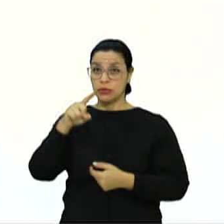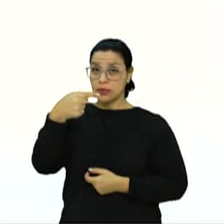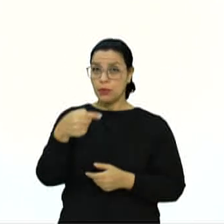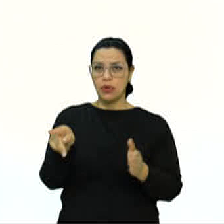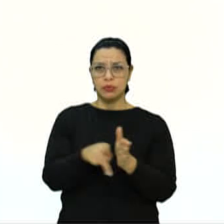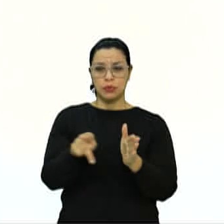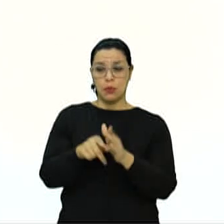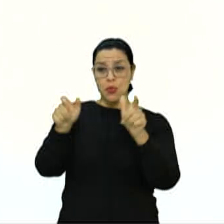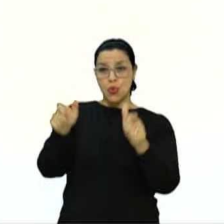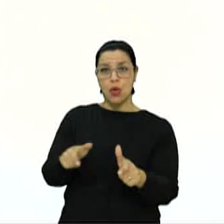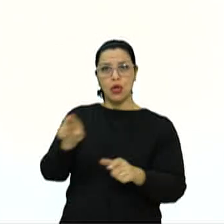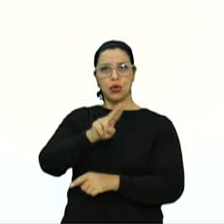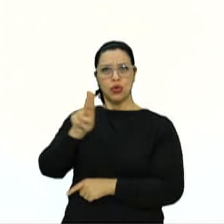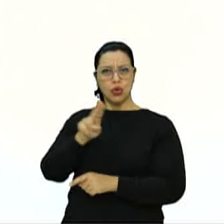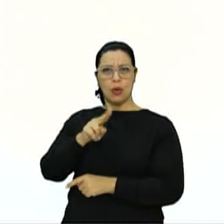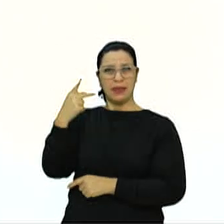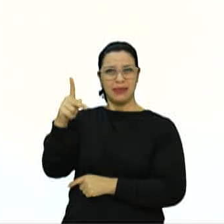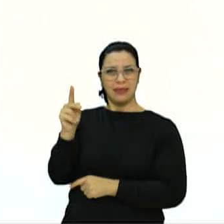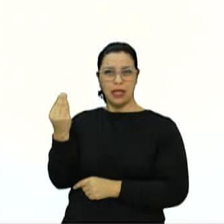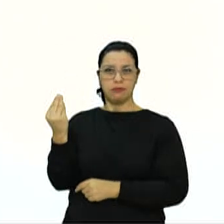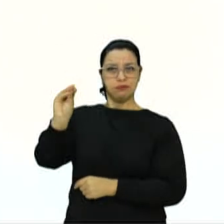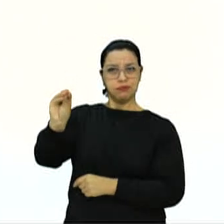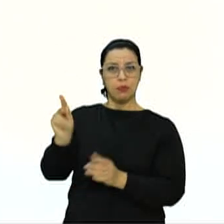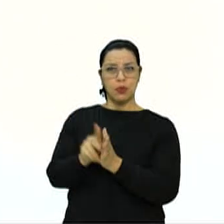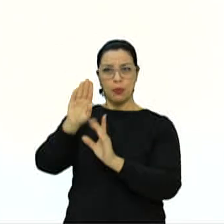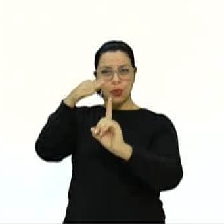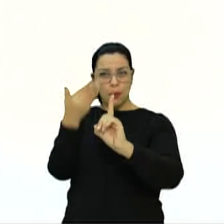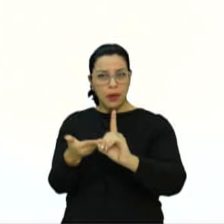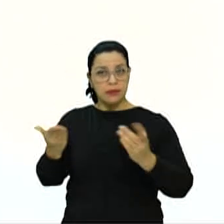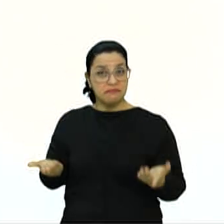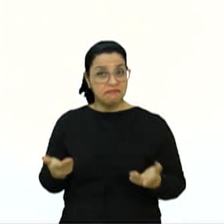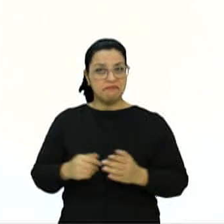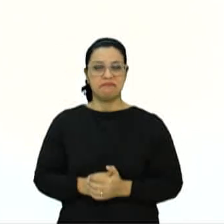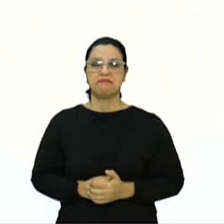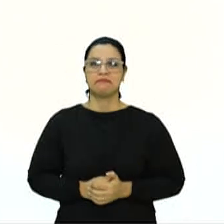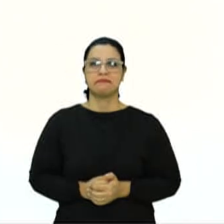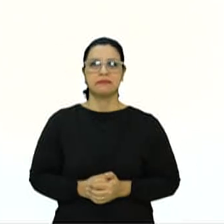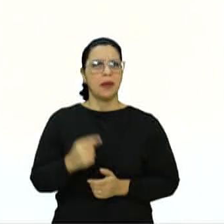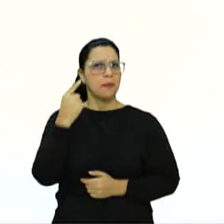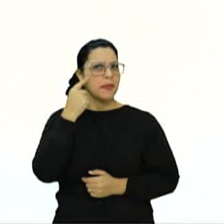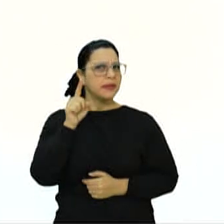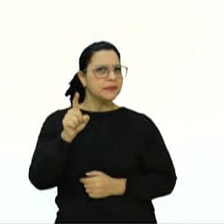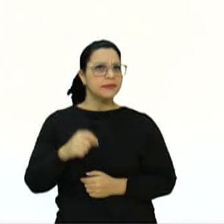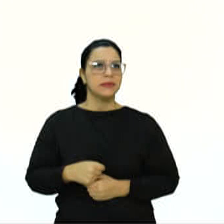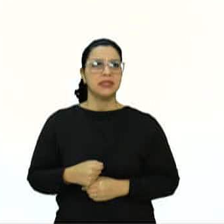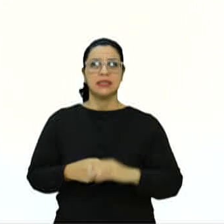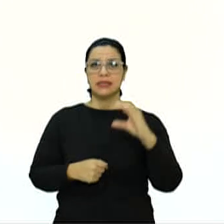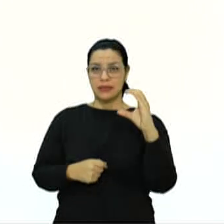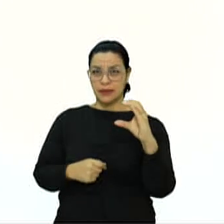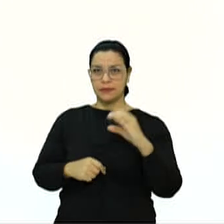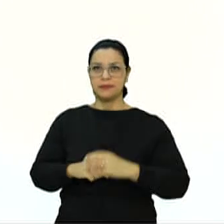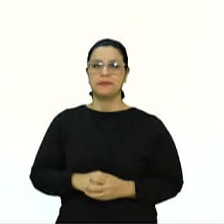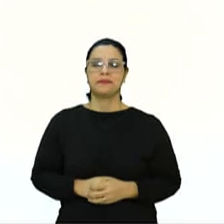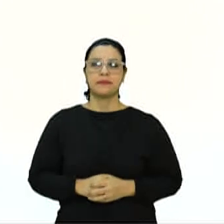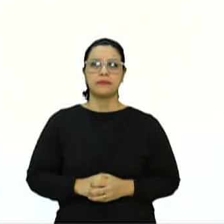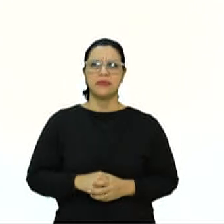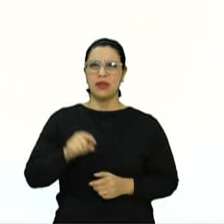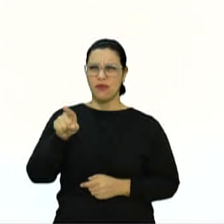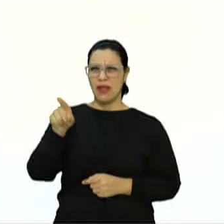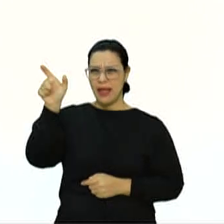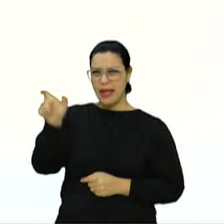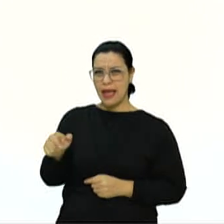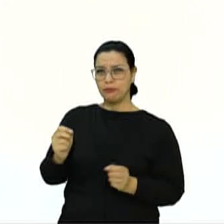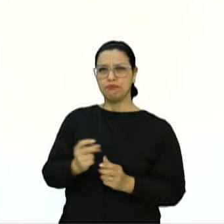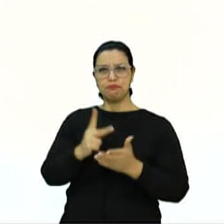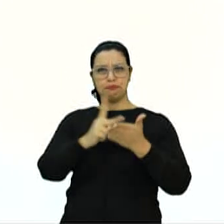posteriormente, esse local recebeu o seu nome como homenagem? Pensa aí. Letra C. Será que ele foi